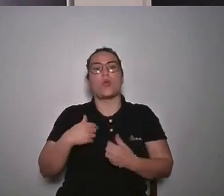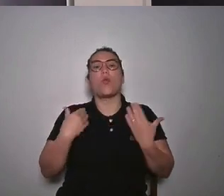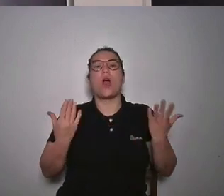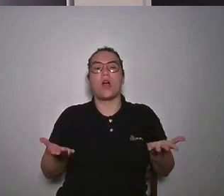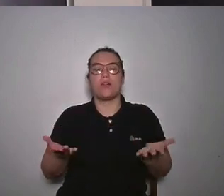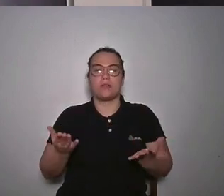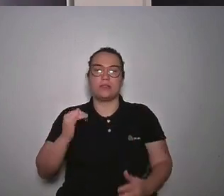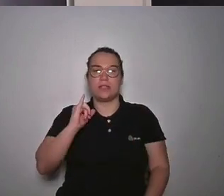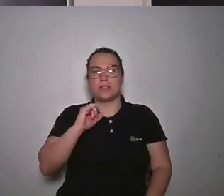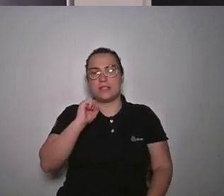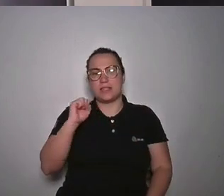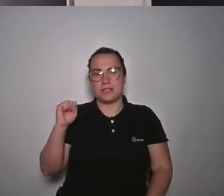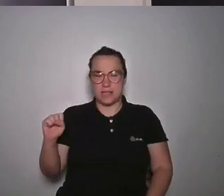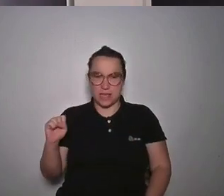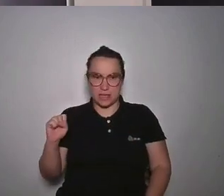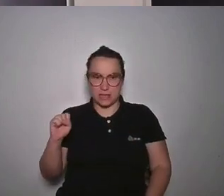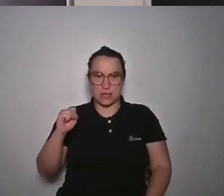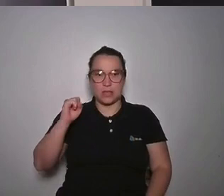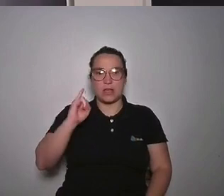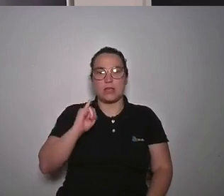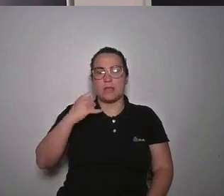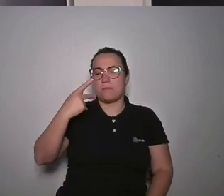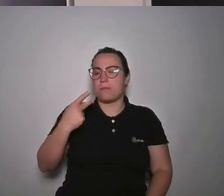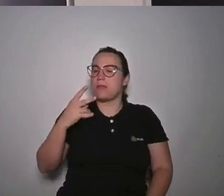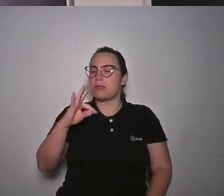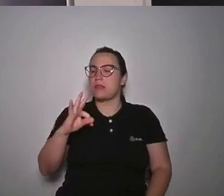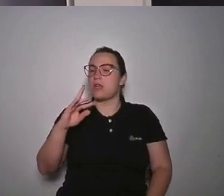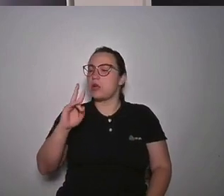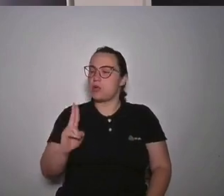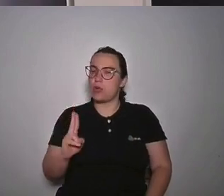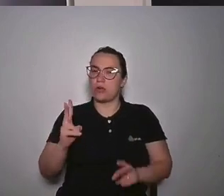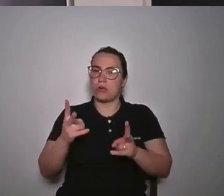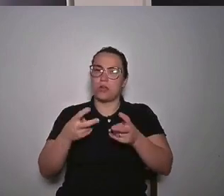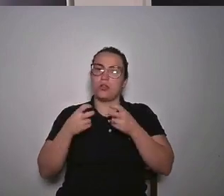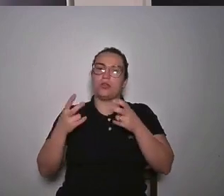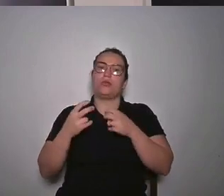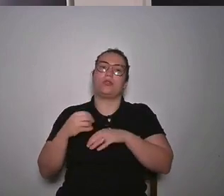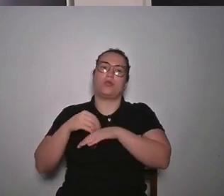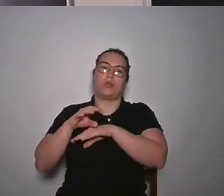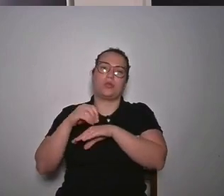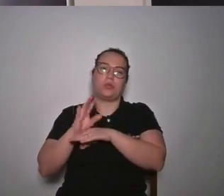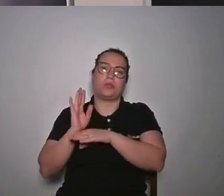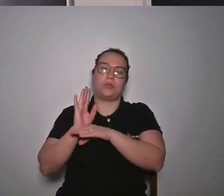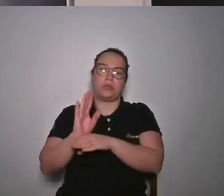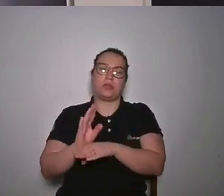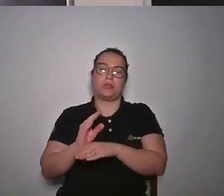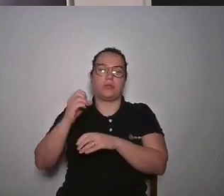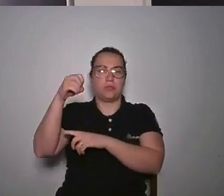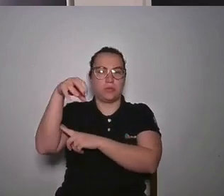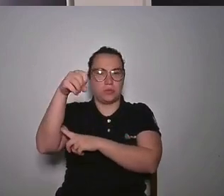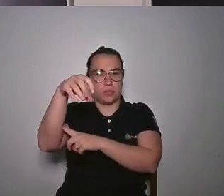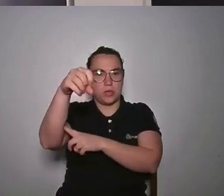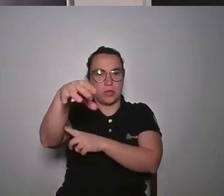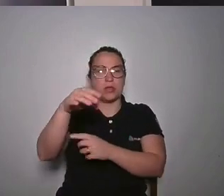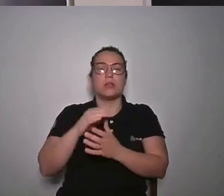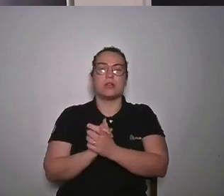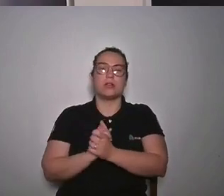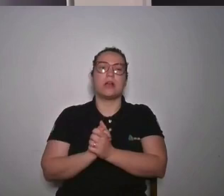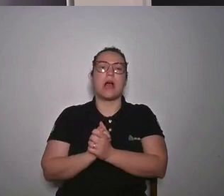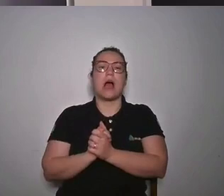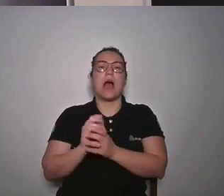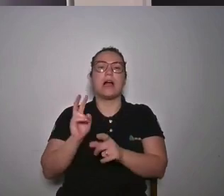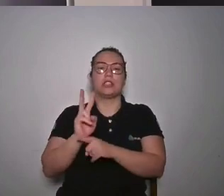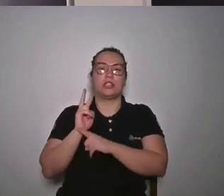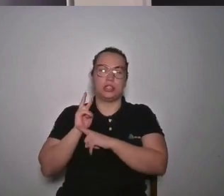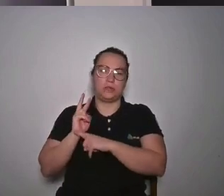O ISS-QN, o IPTU, as receitas de contribuição, que são a iluminação pública, o COSIP, a dívida tributária,